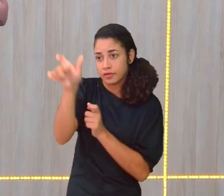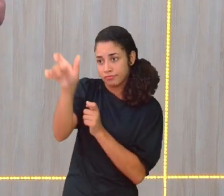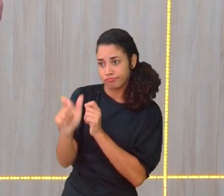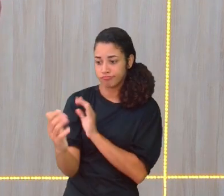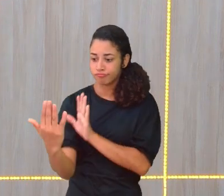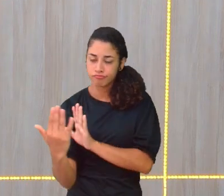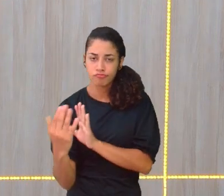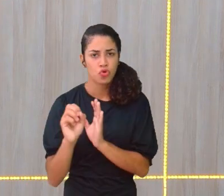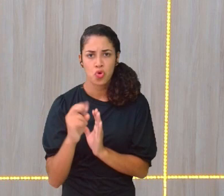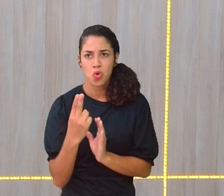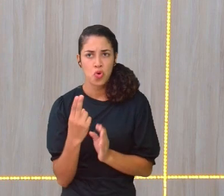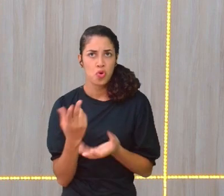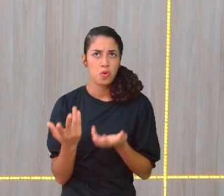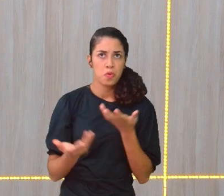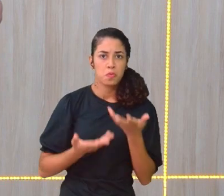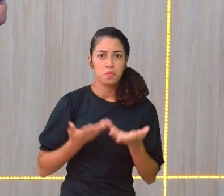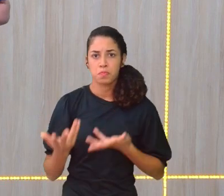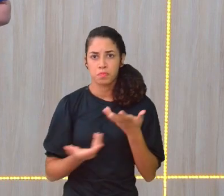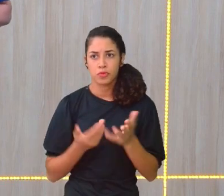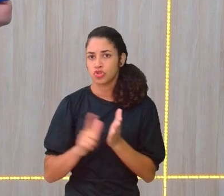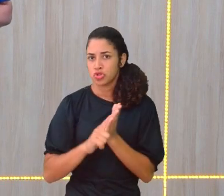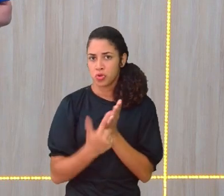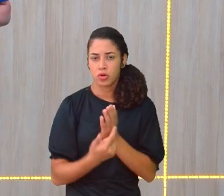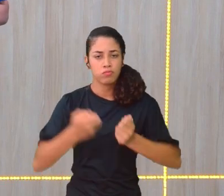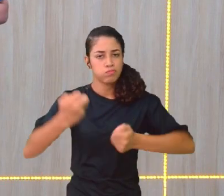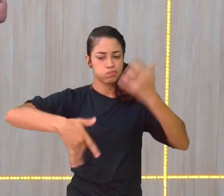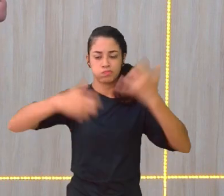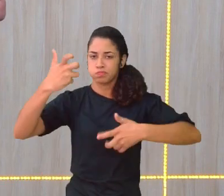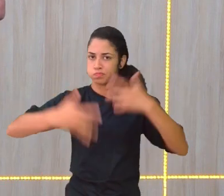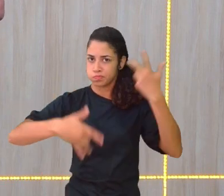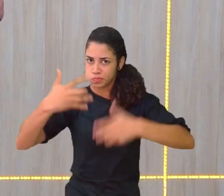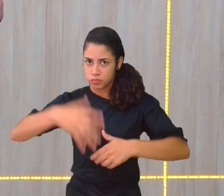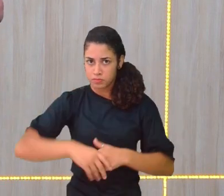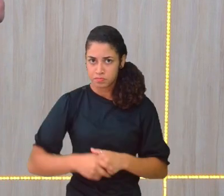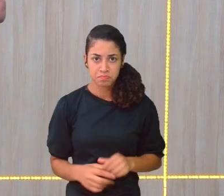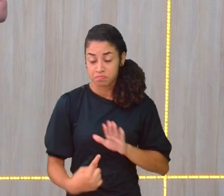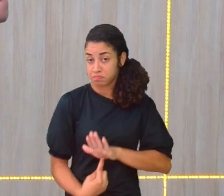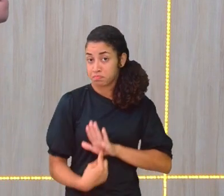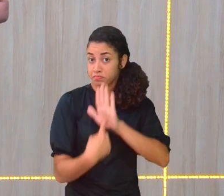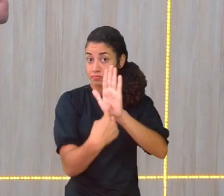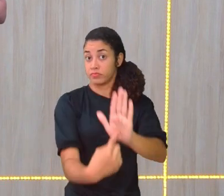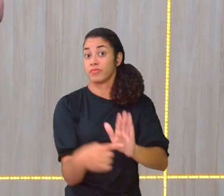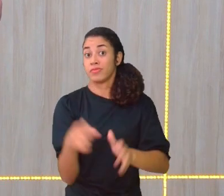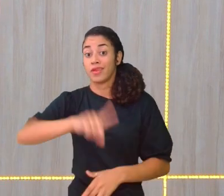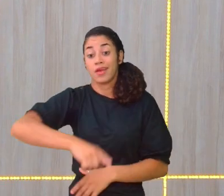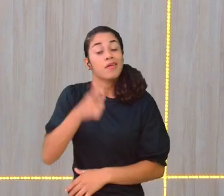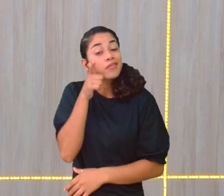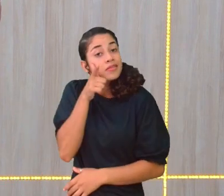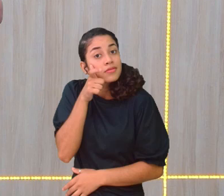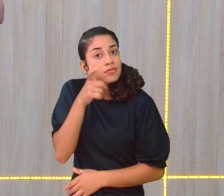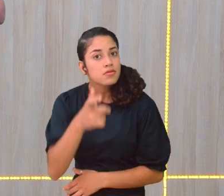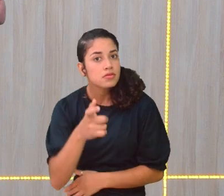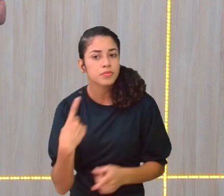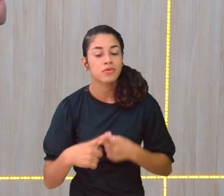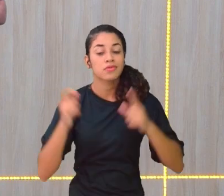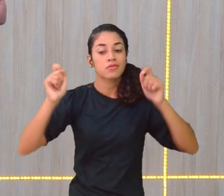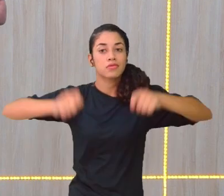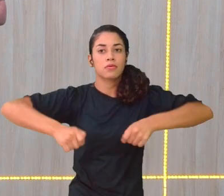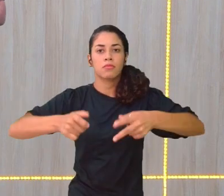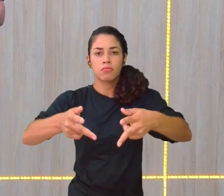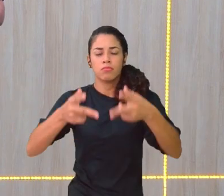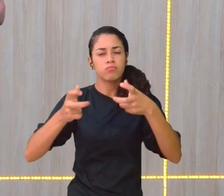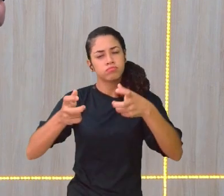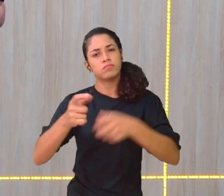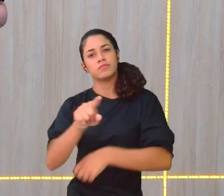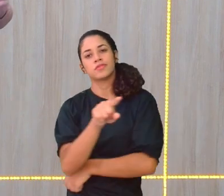ou direcionando um jornal, não é? E é interessante porque vocês percebem na fala que